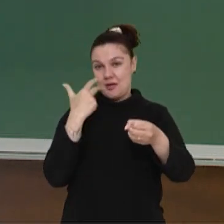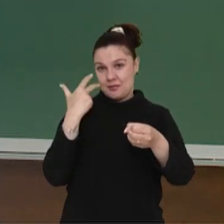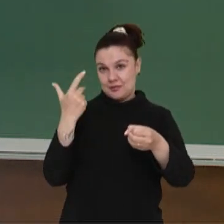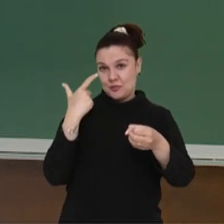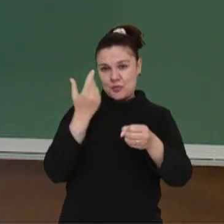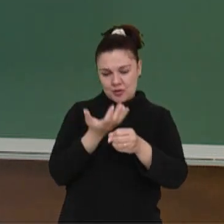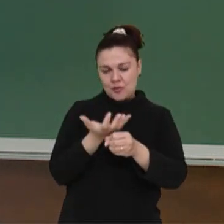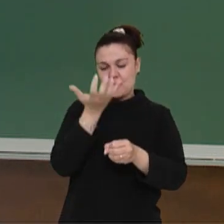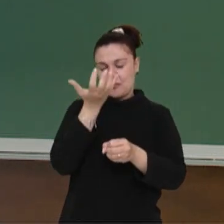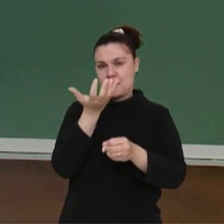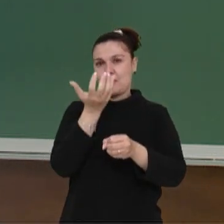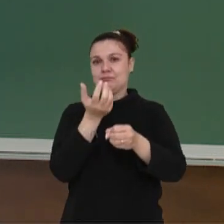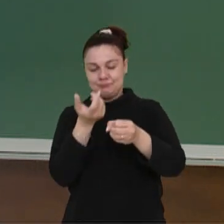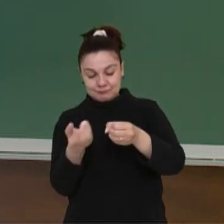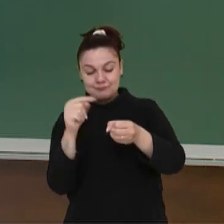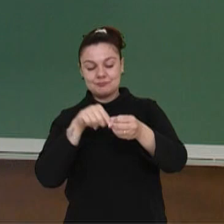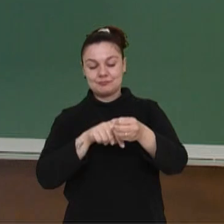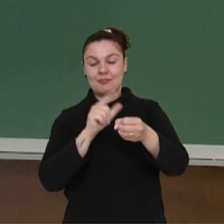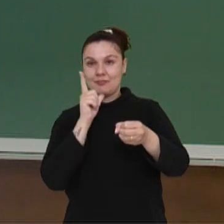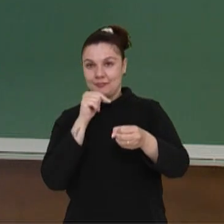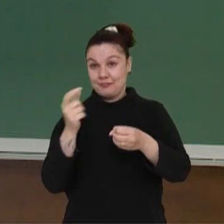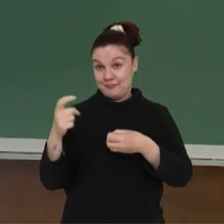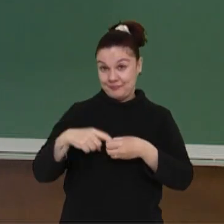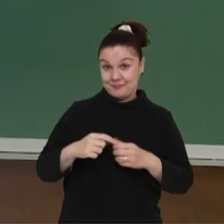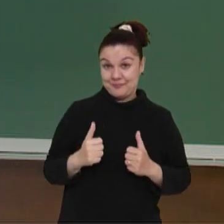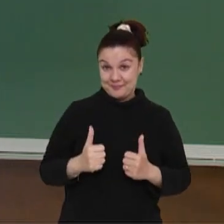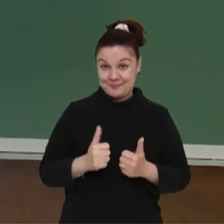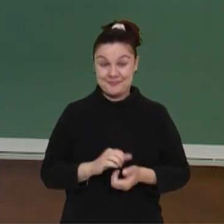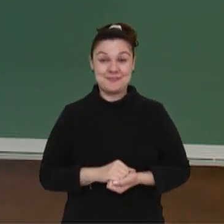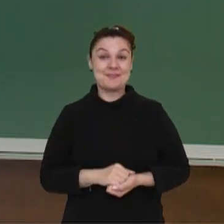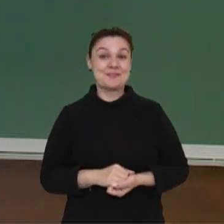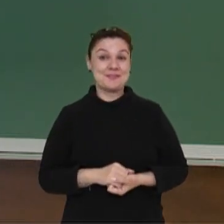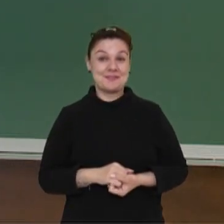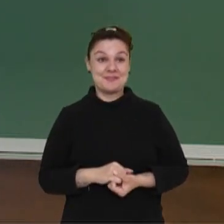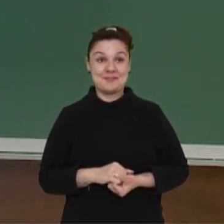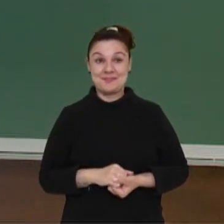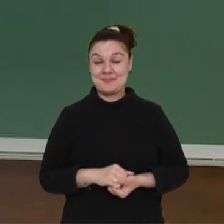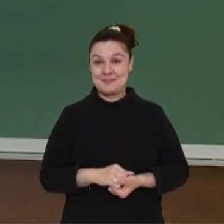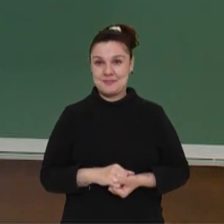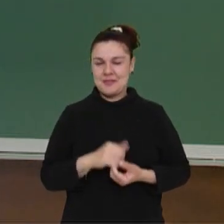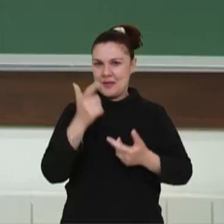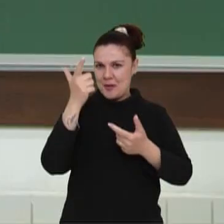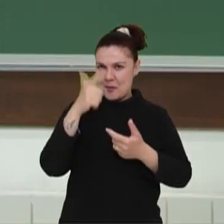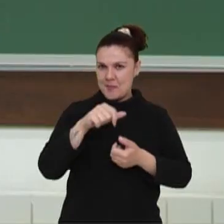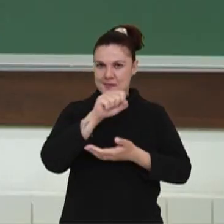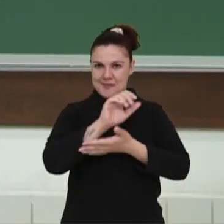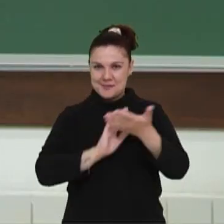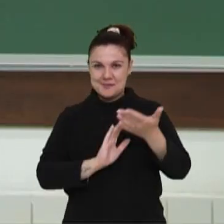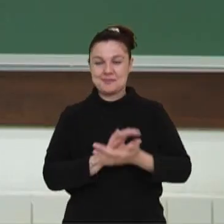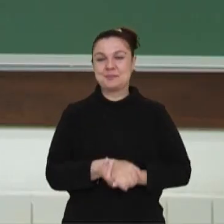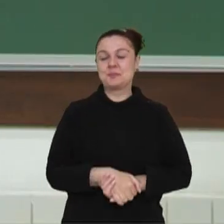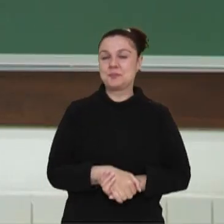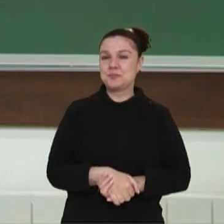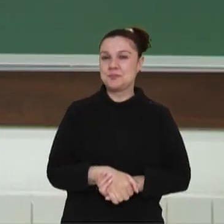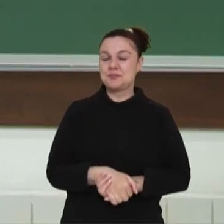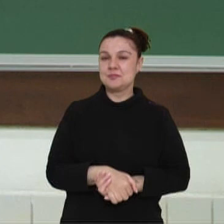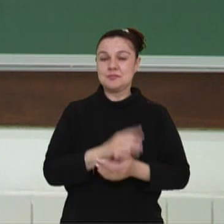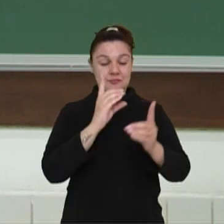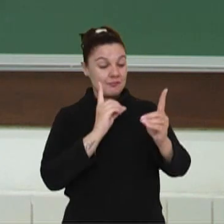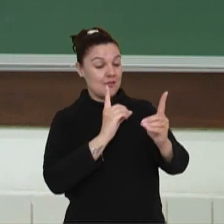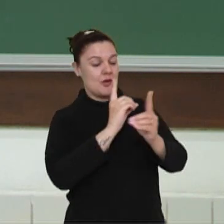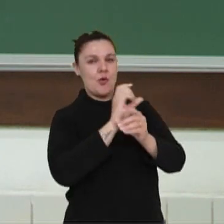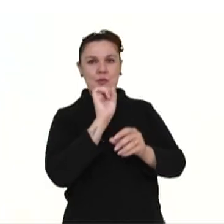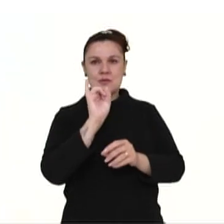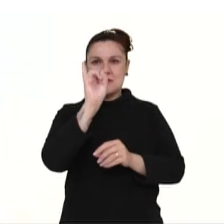que foi evaporado voltar a virar líquido novamente. Ok? Mais uma atividade, então? Identifique